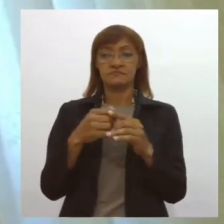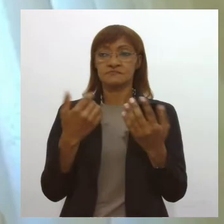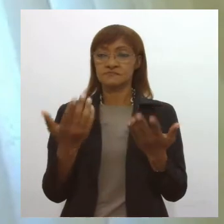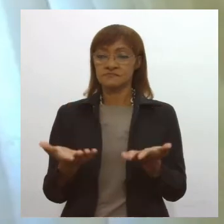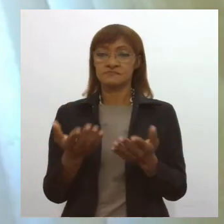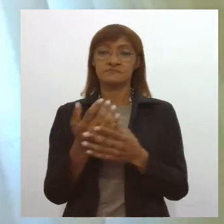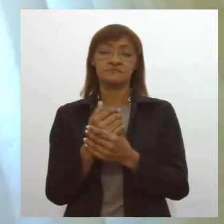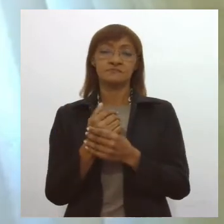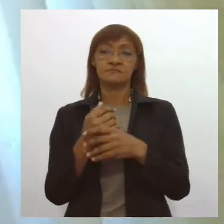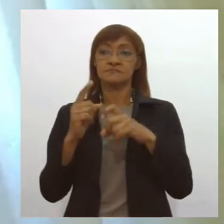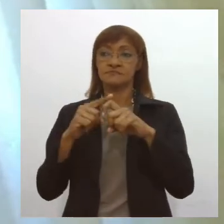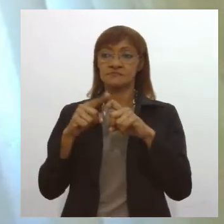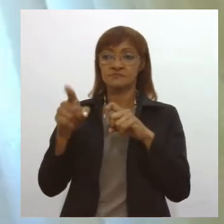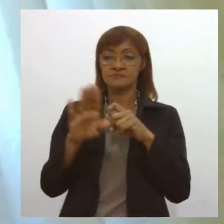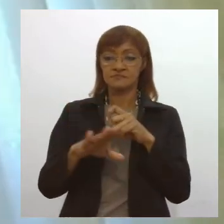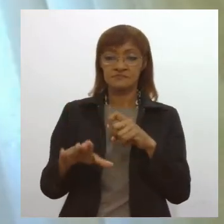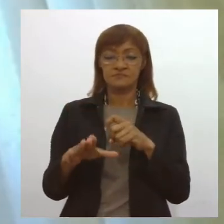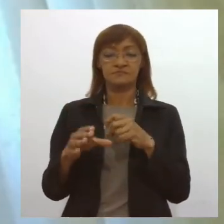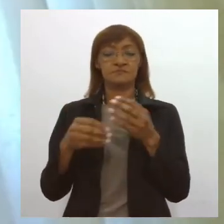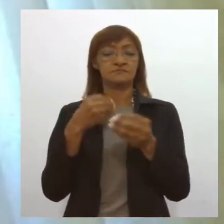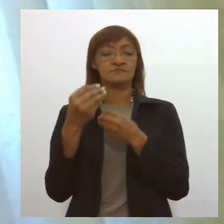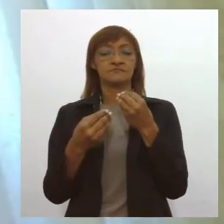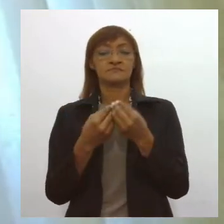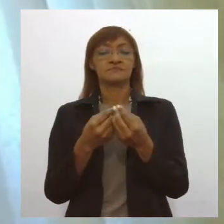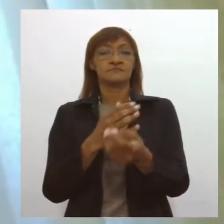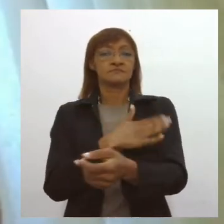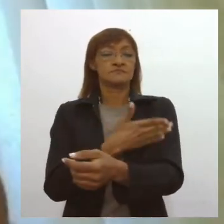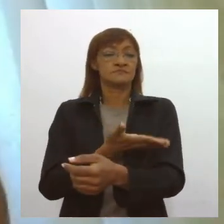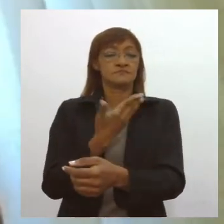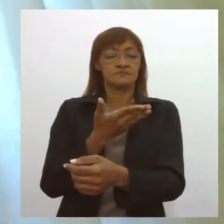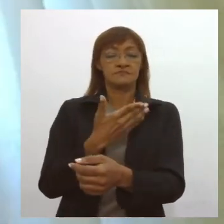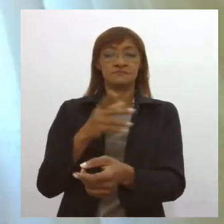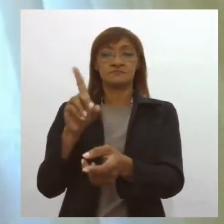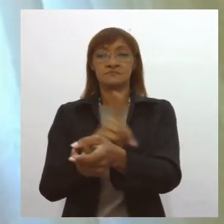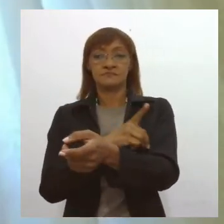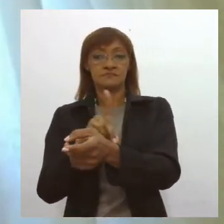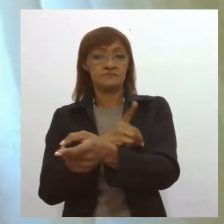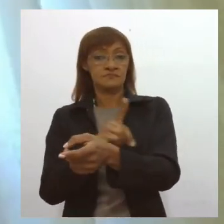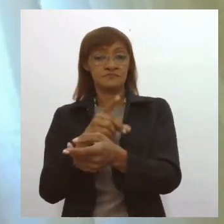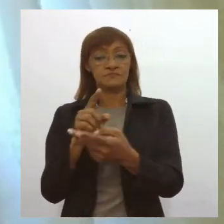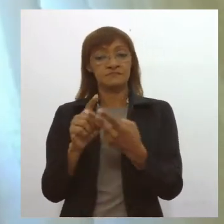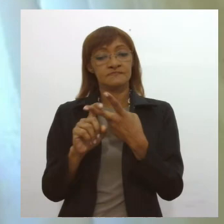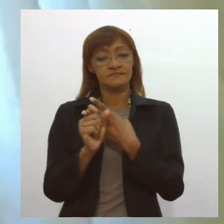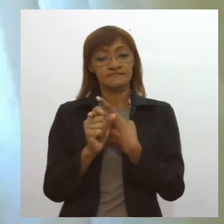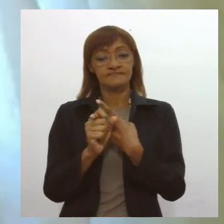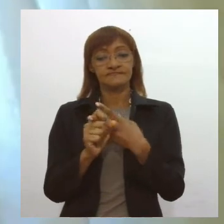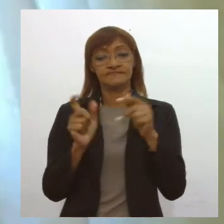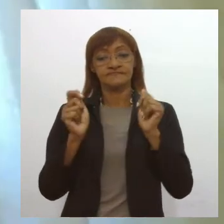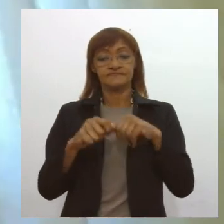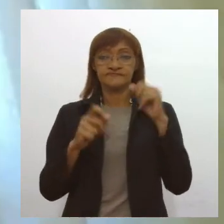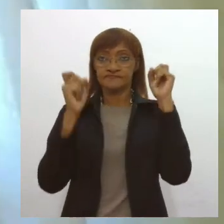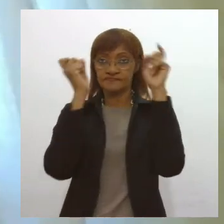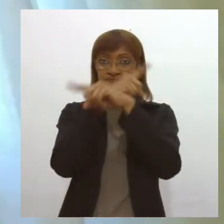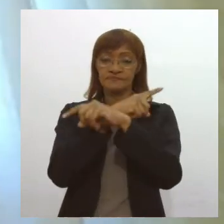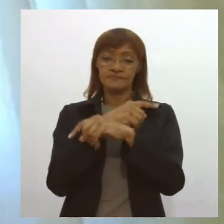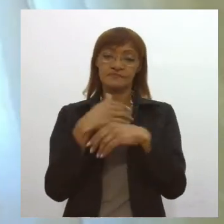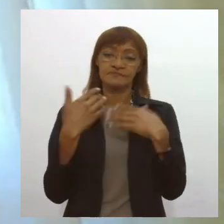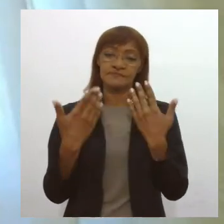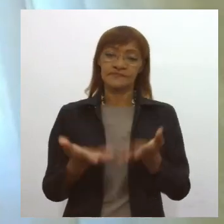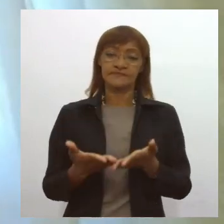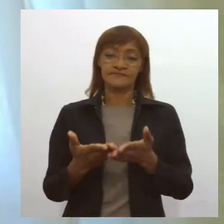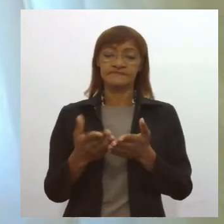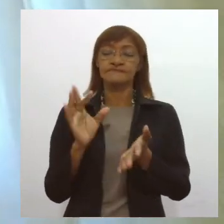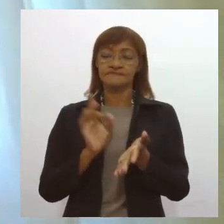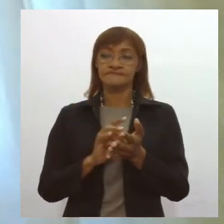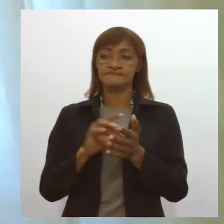a gente vai em busca de uma paciente que desenvolve hipertensão, diabetes, né, as alterações que podem complicar. Então, o pré-natal